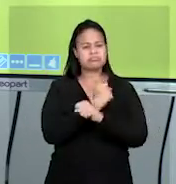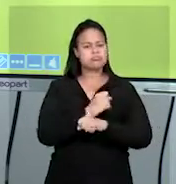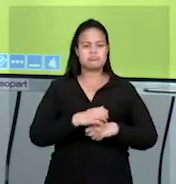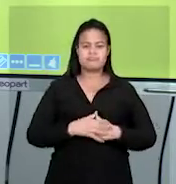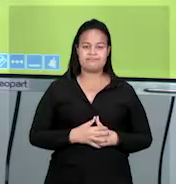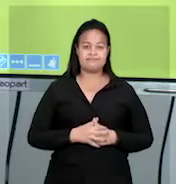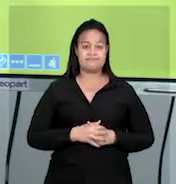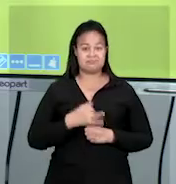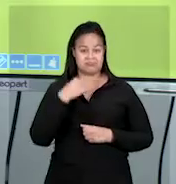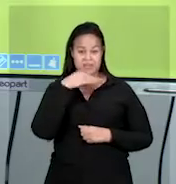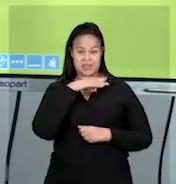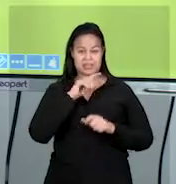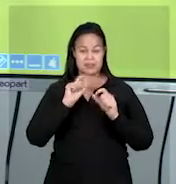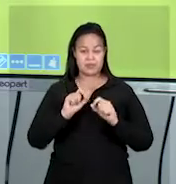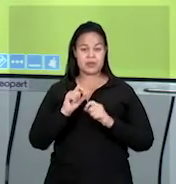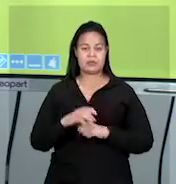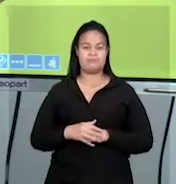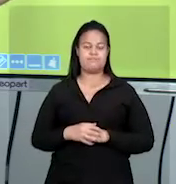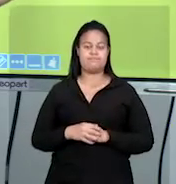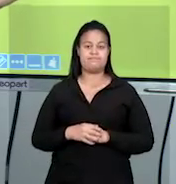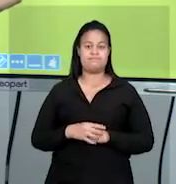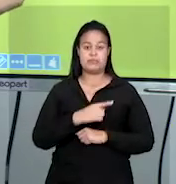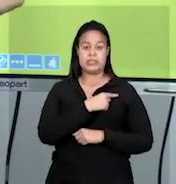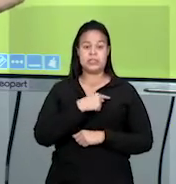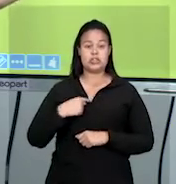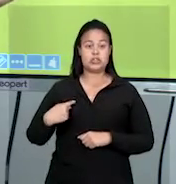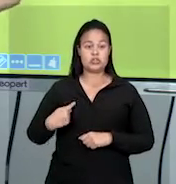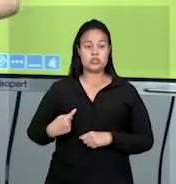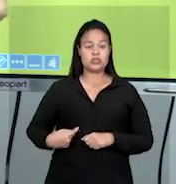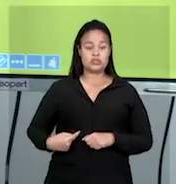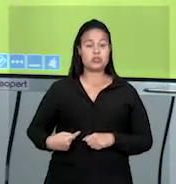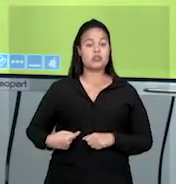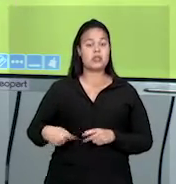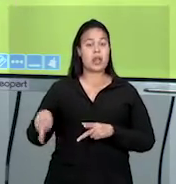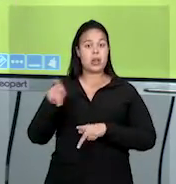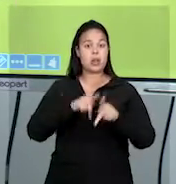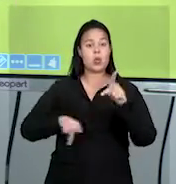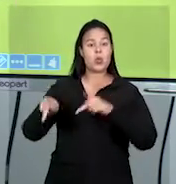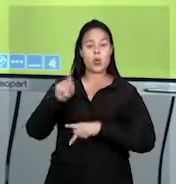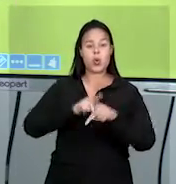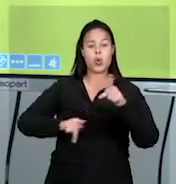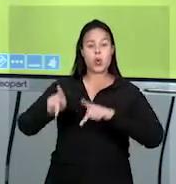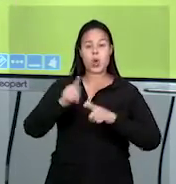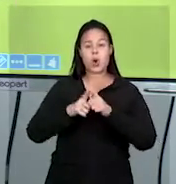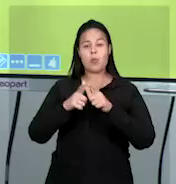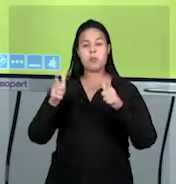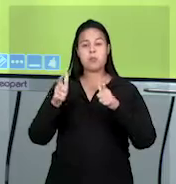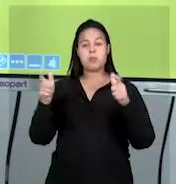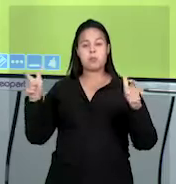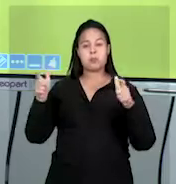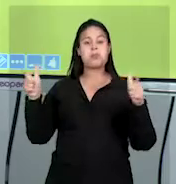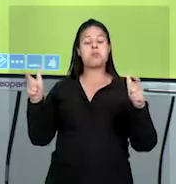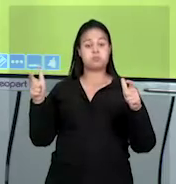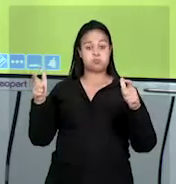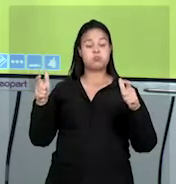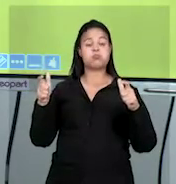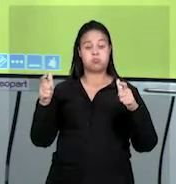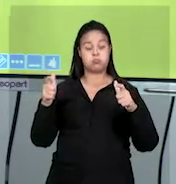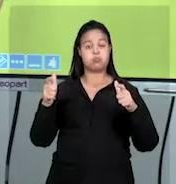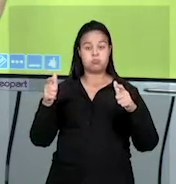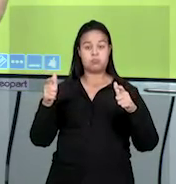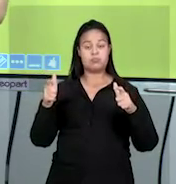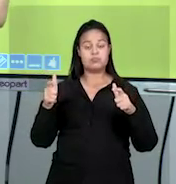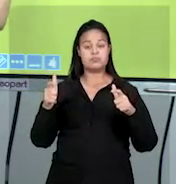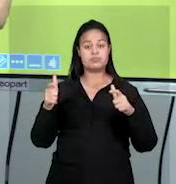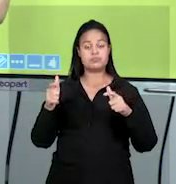percebo? A China, que é o país mais populoso do mundo, ela ganha uma projeção muito grande nesse mapa. A